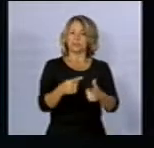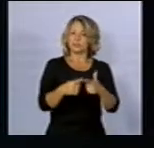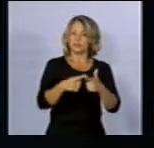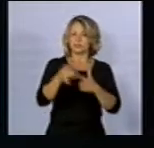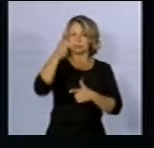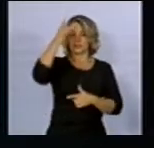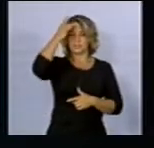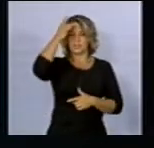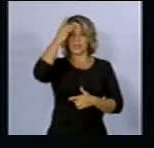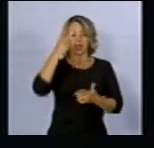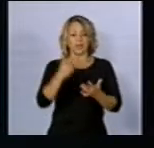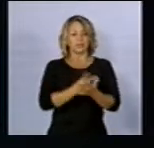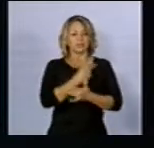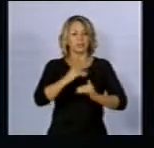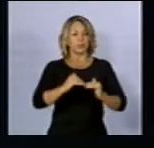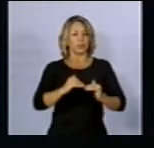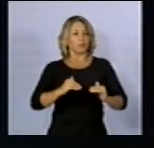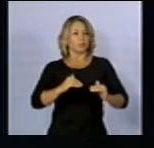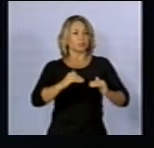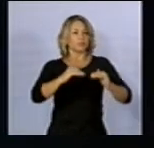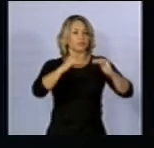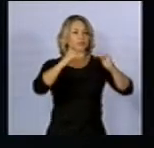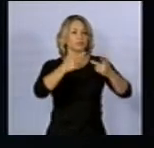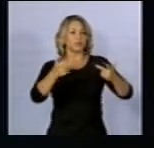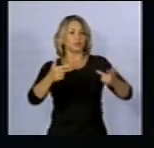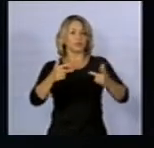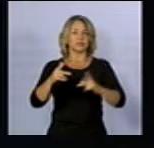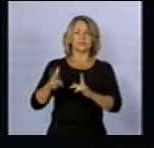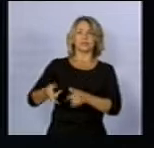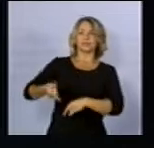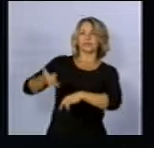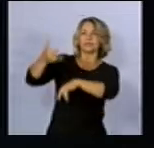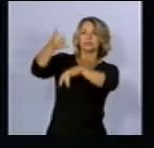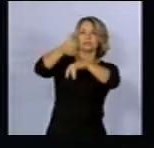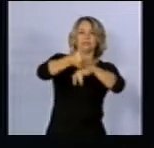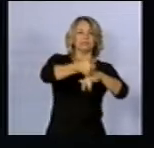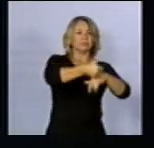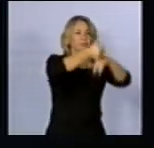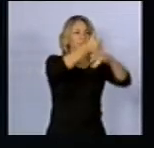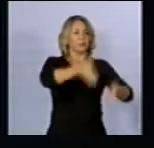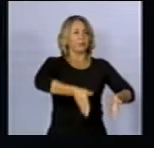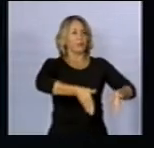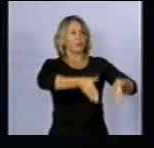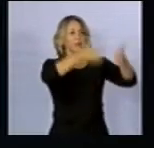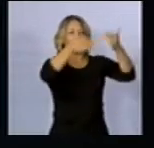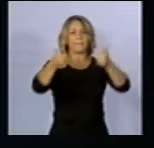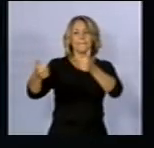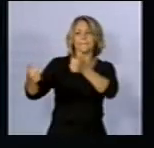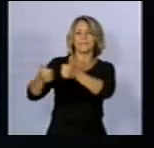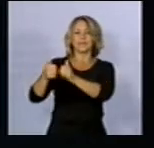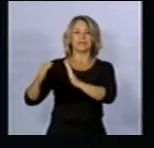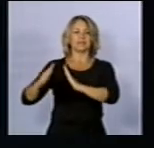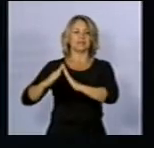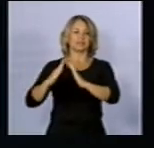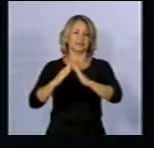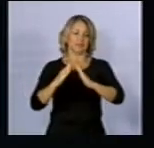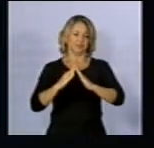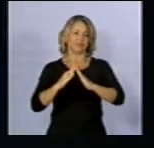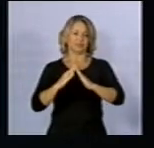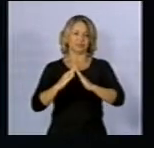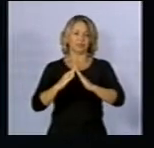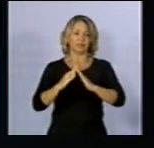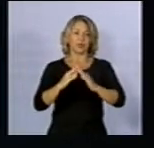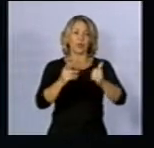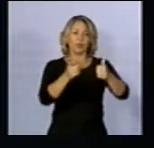na presença de equipamentos de alta tensão elétrica nas vizinhanças dos domicílios. Uma